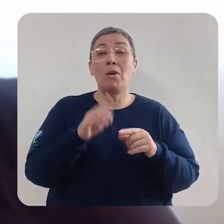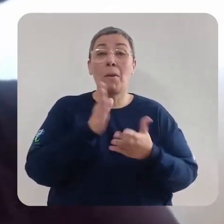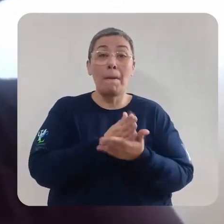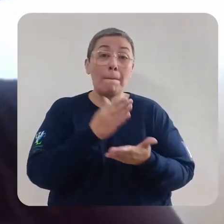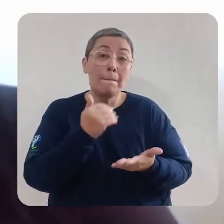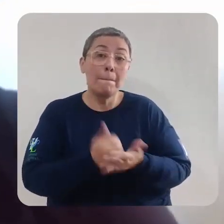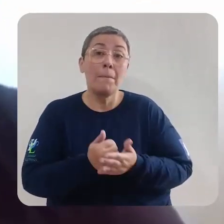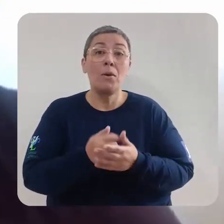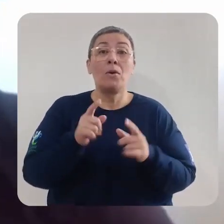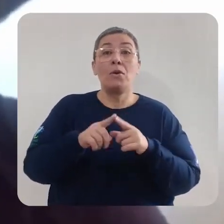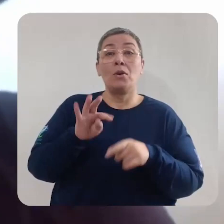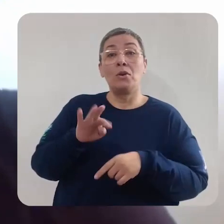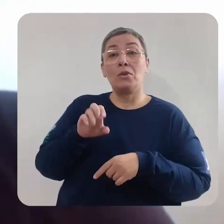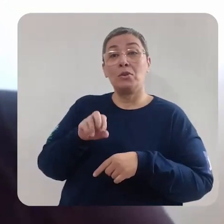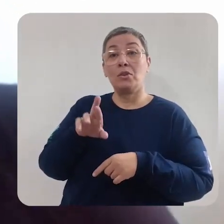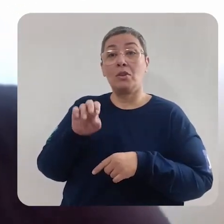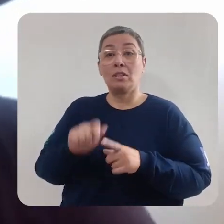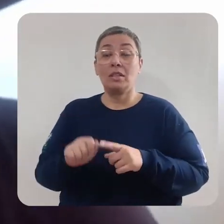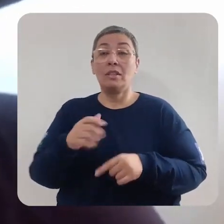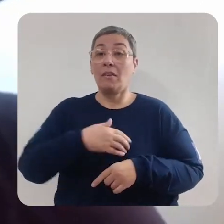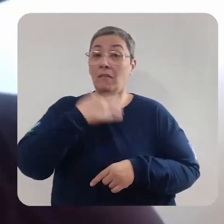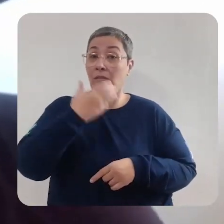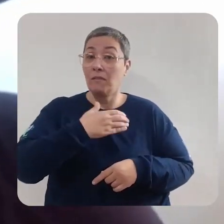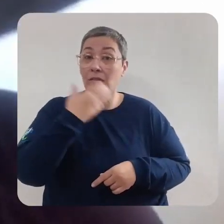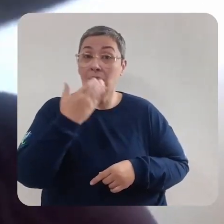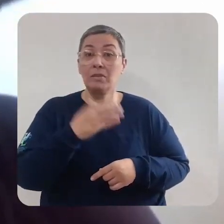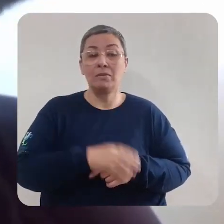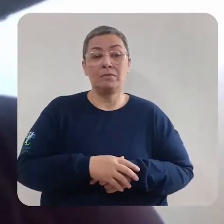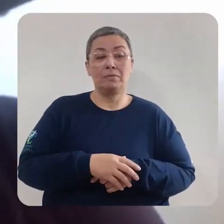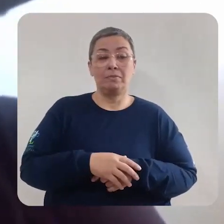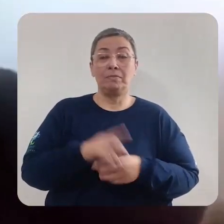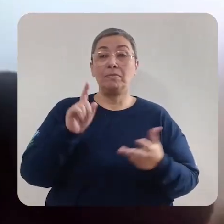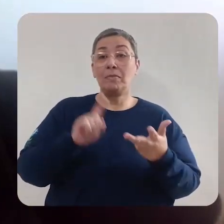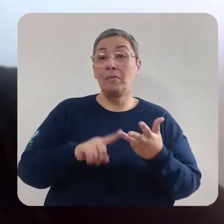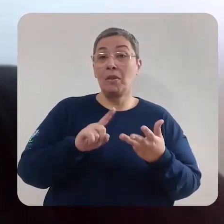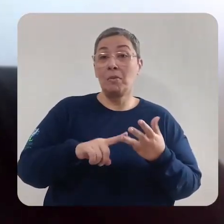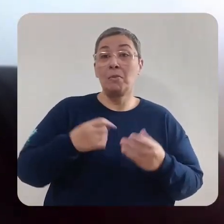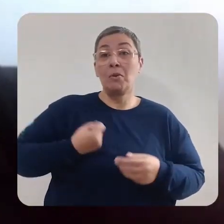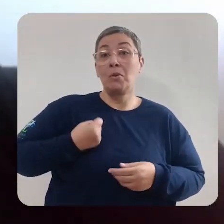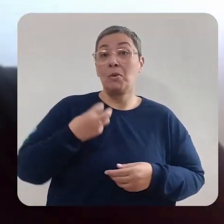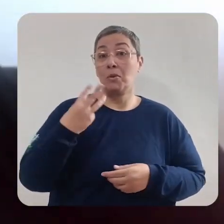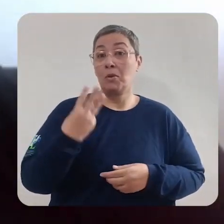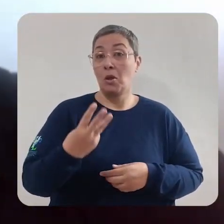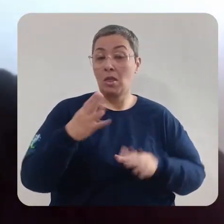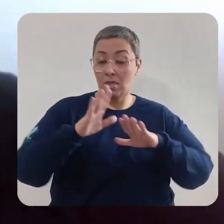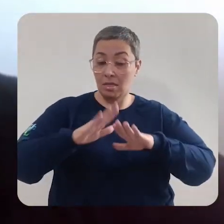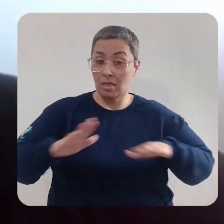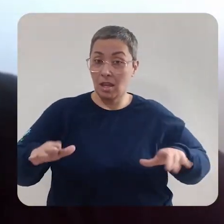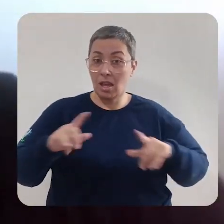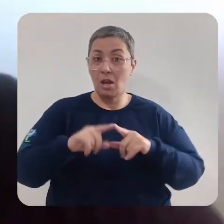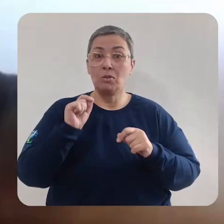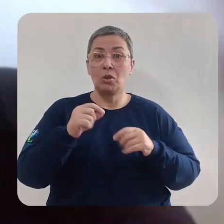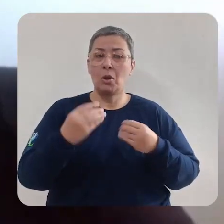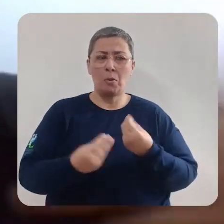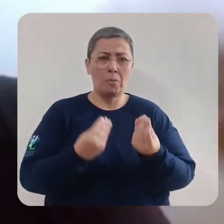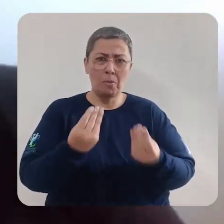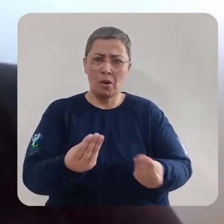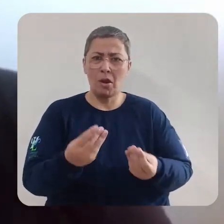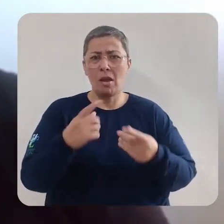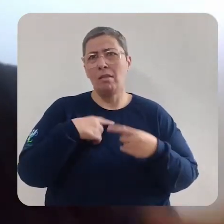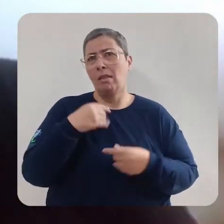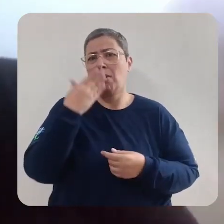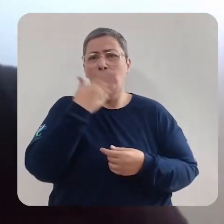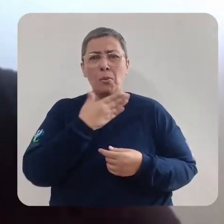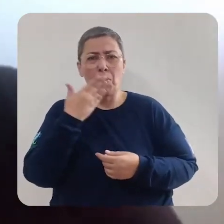eram bolos, tortas, frutas. Number 3. As crianças não